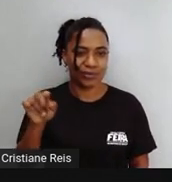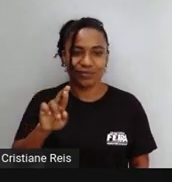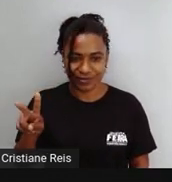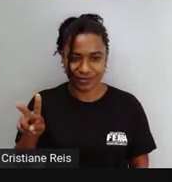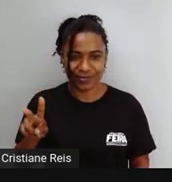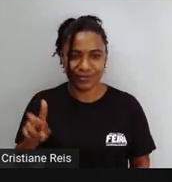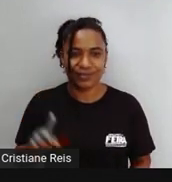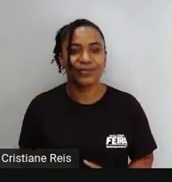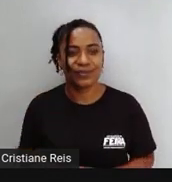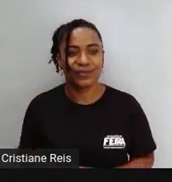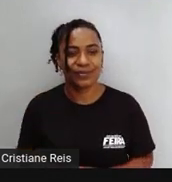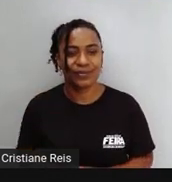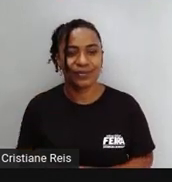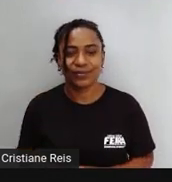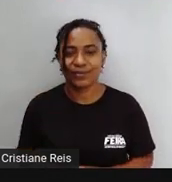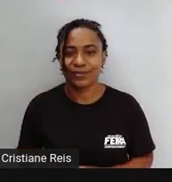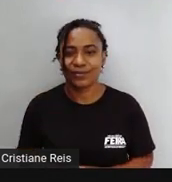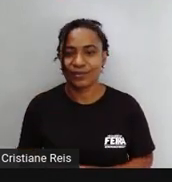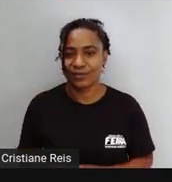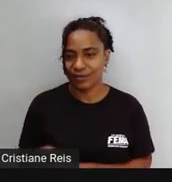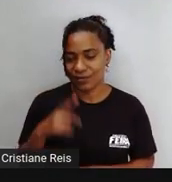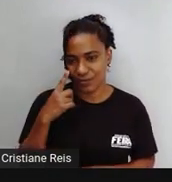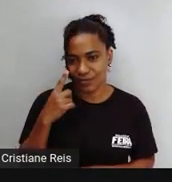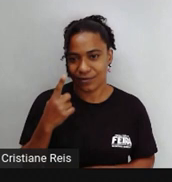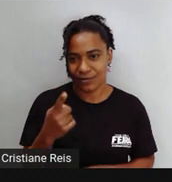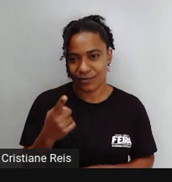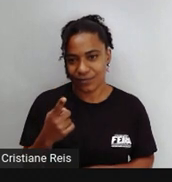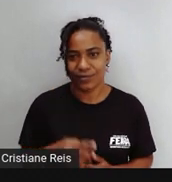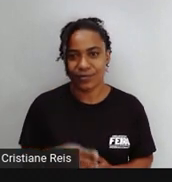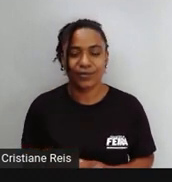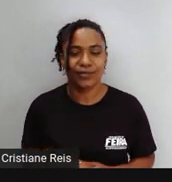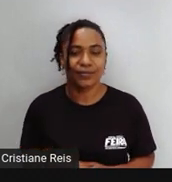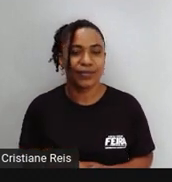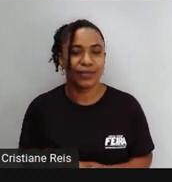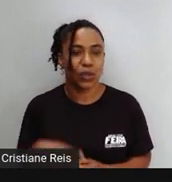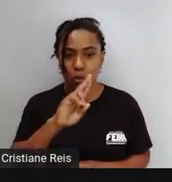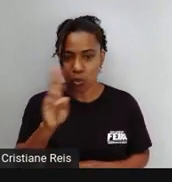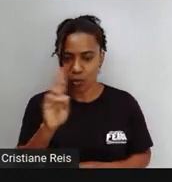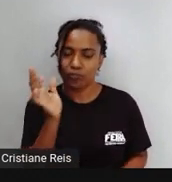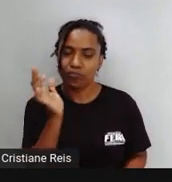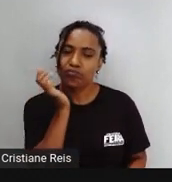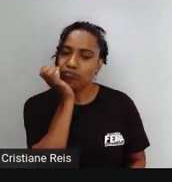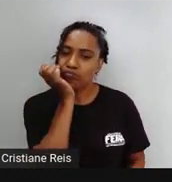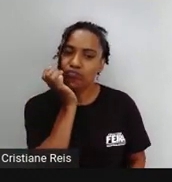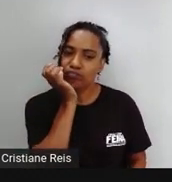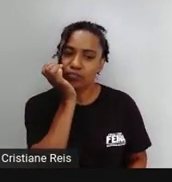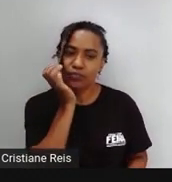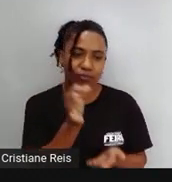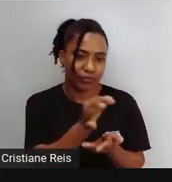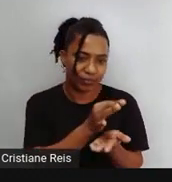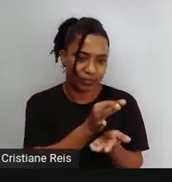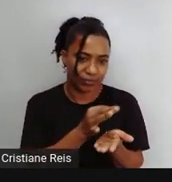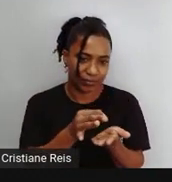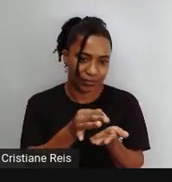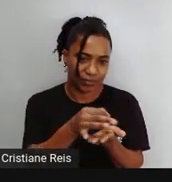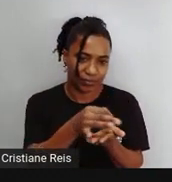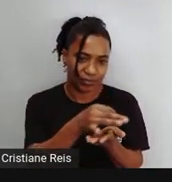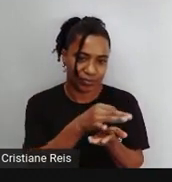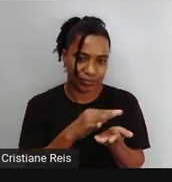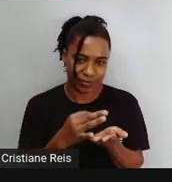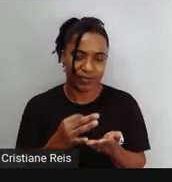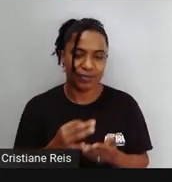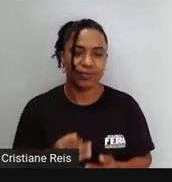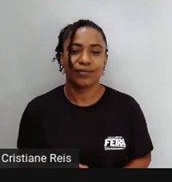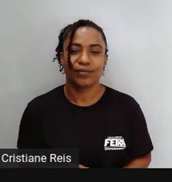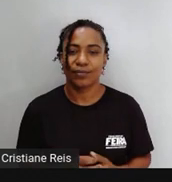nomes das moedas. Coins, in English. A penny, 1 cent, 1 centavo.